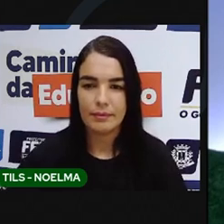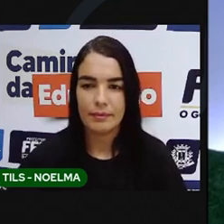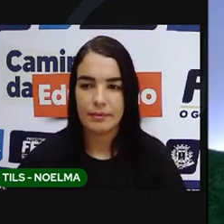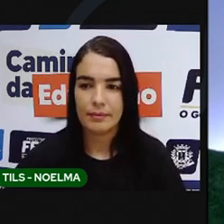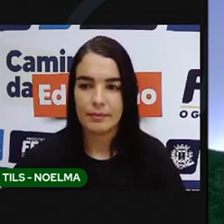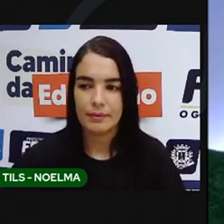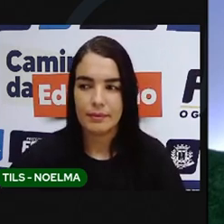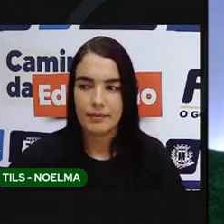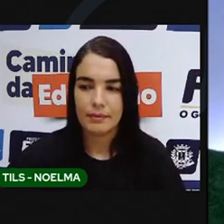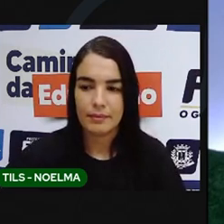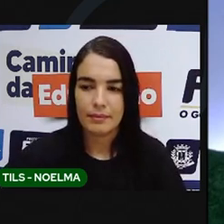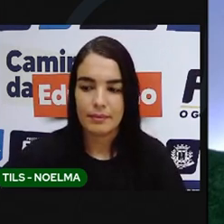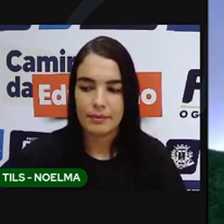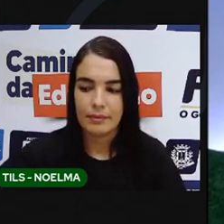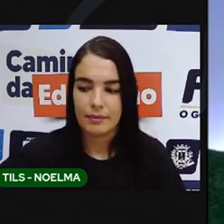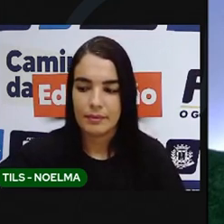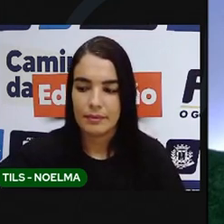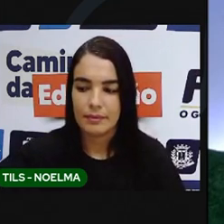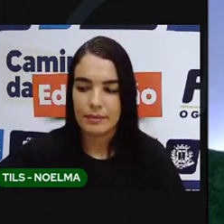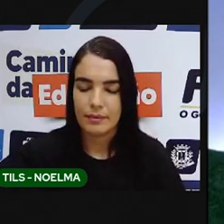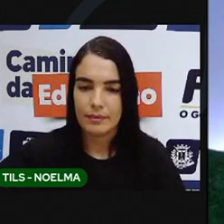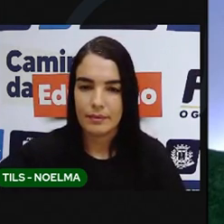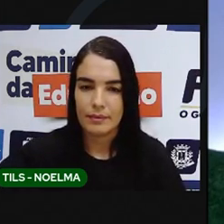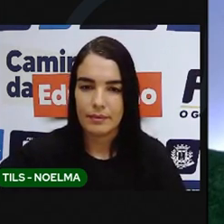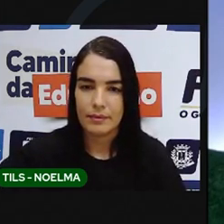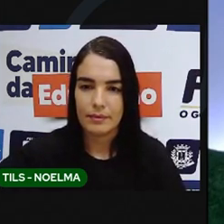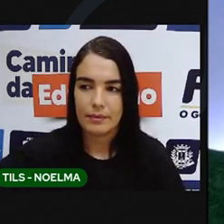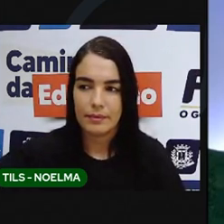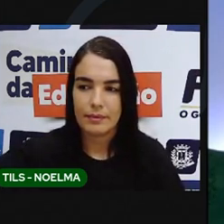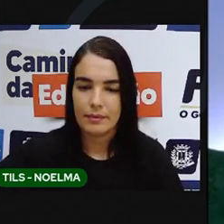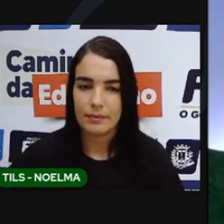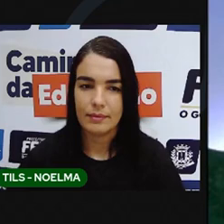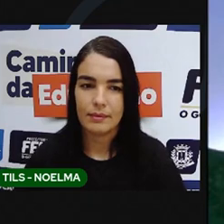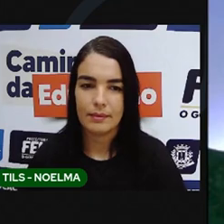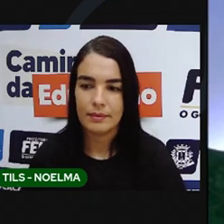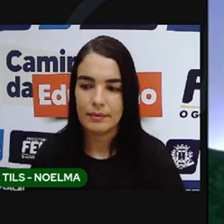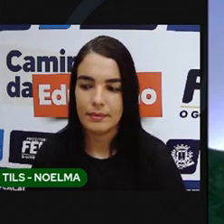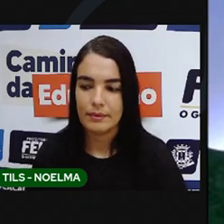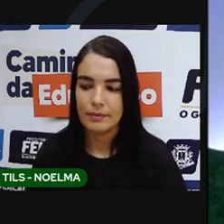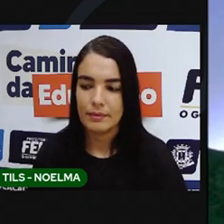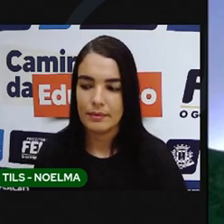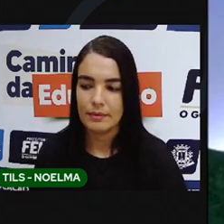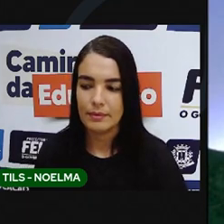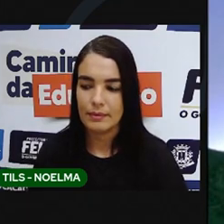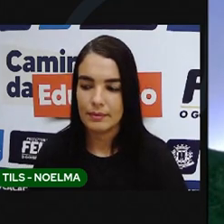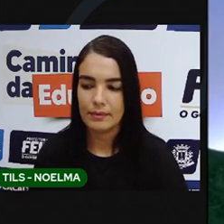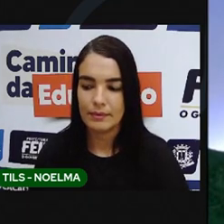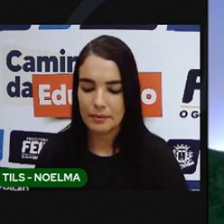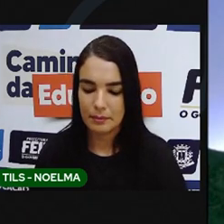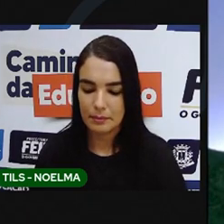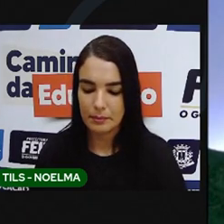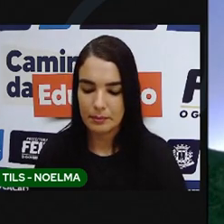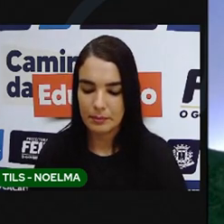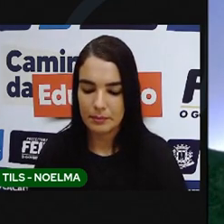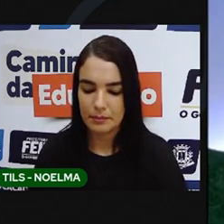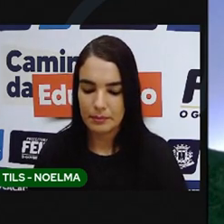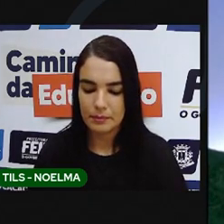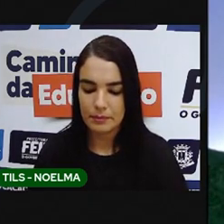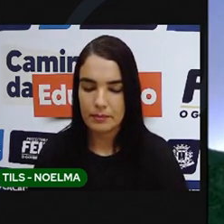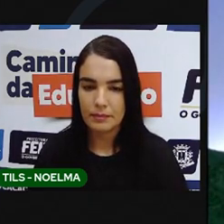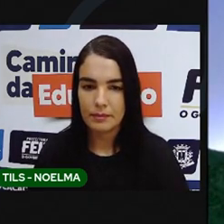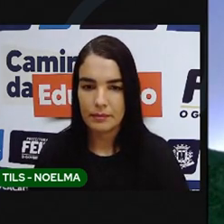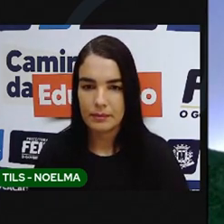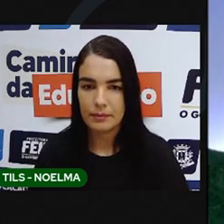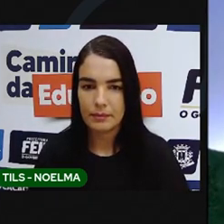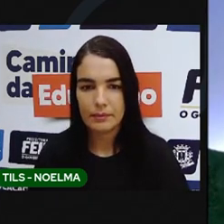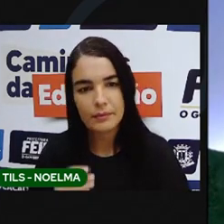lindo e só me aparece né mas não entendi porque meu